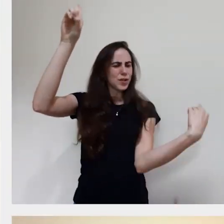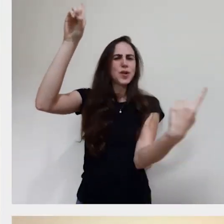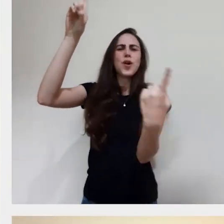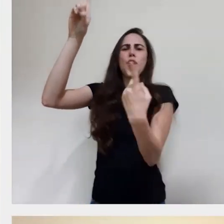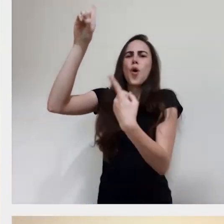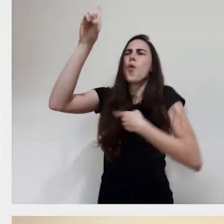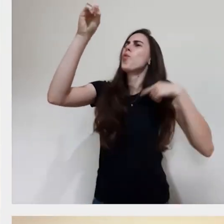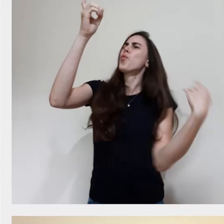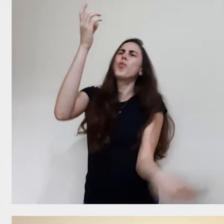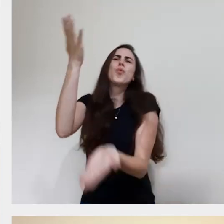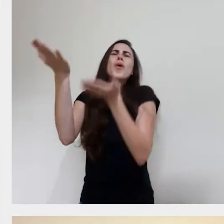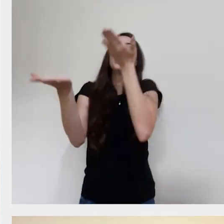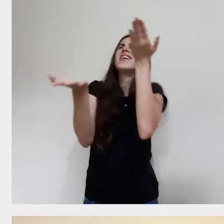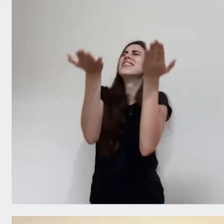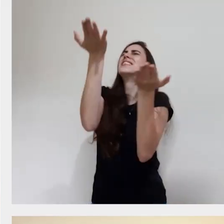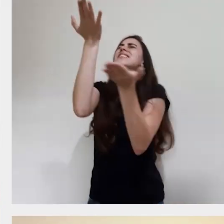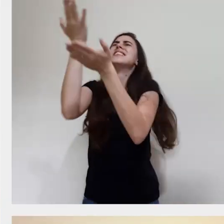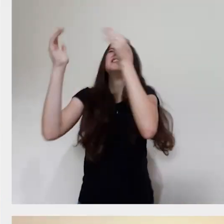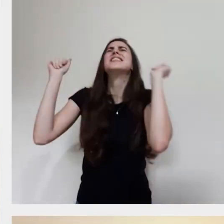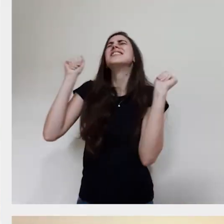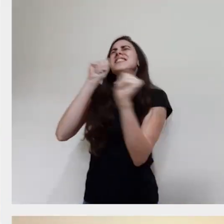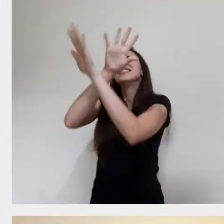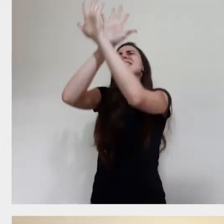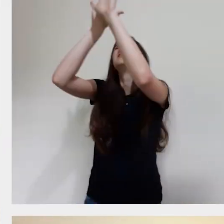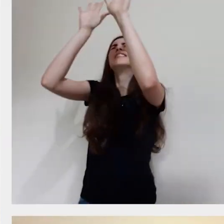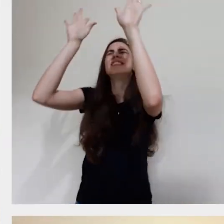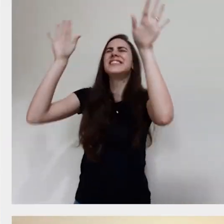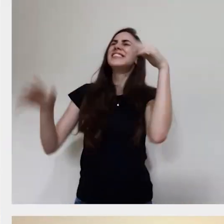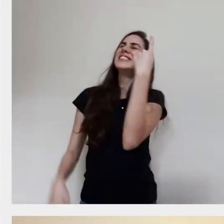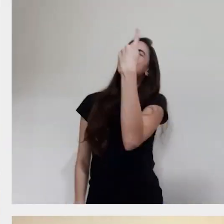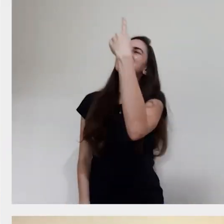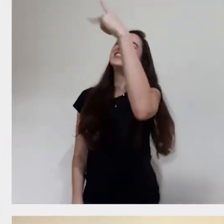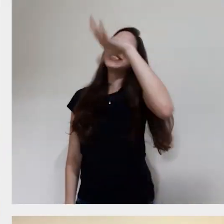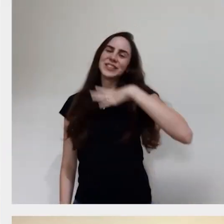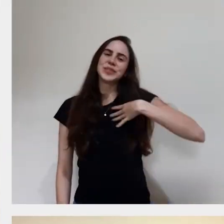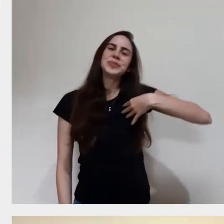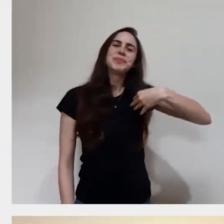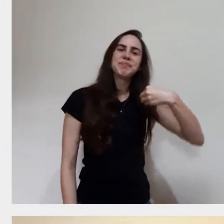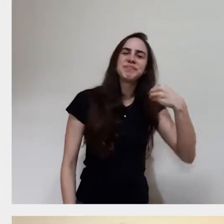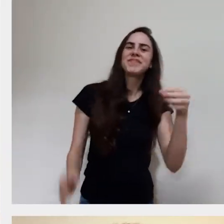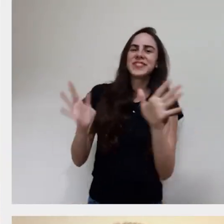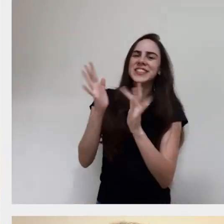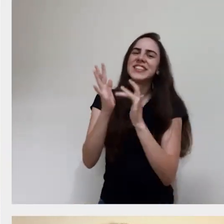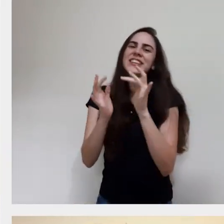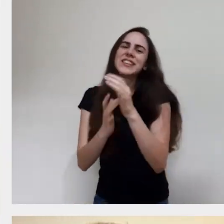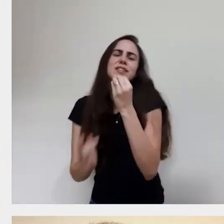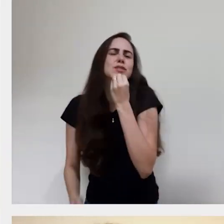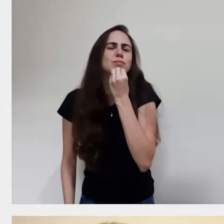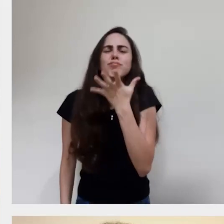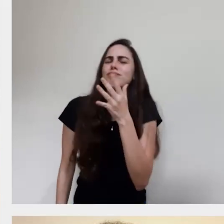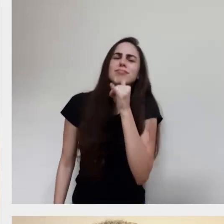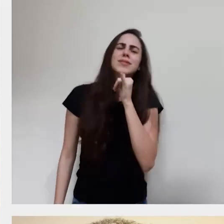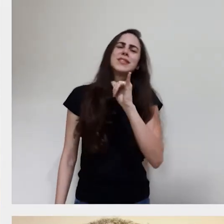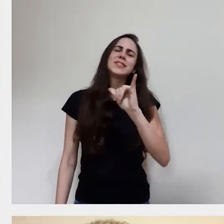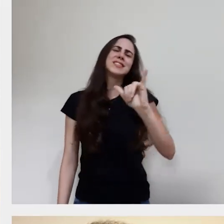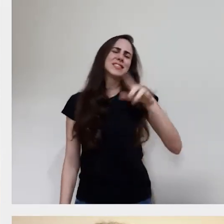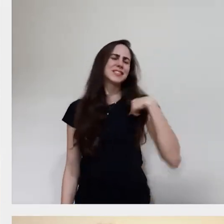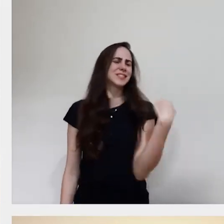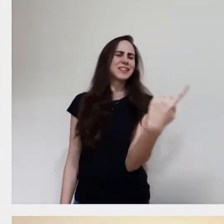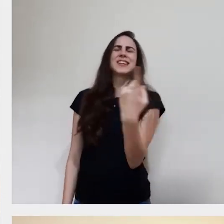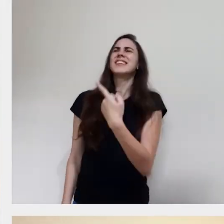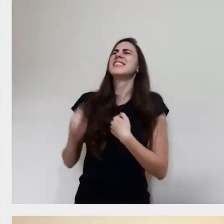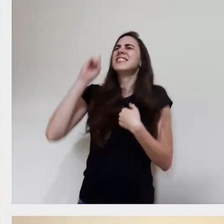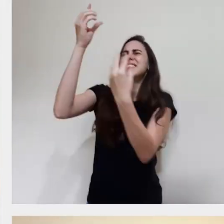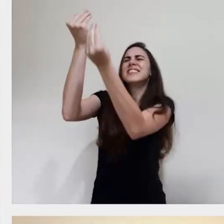porquanto do céu seu Filho bendito por